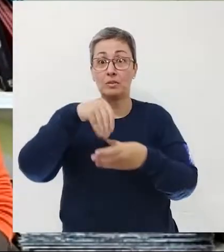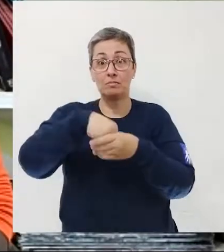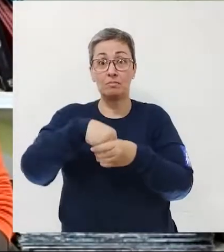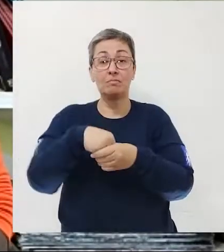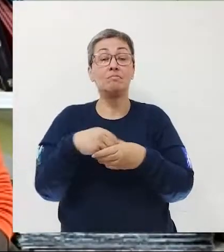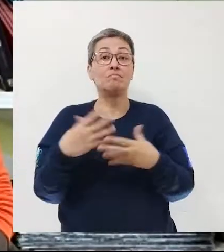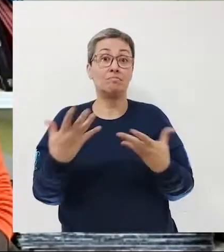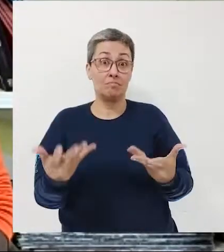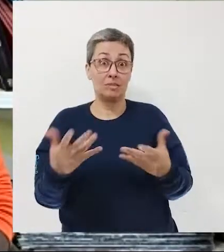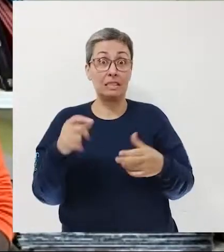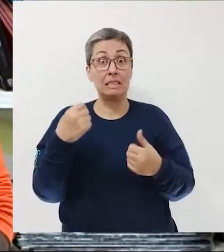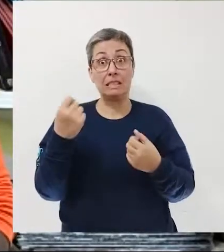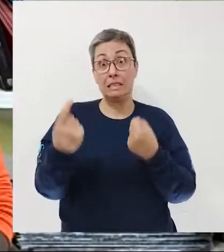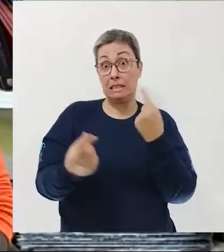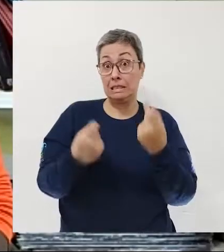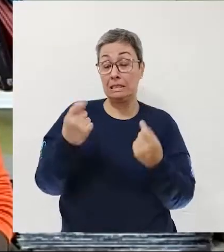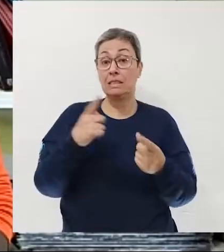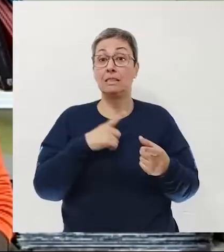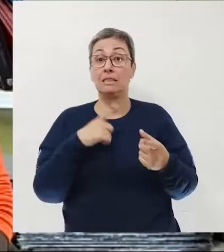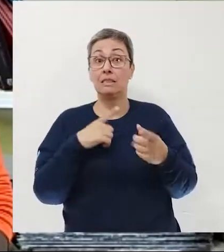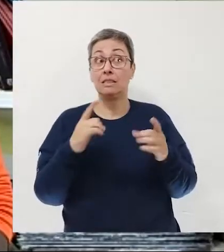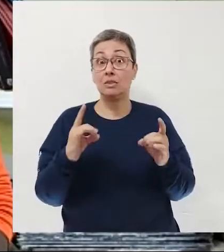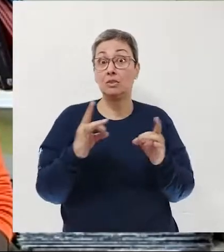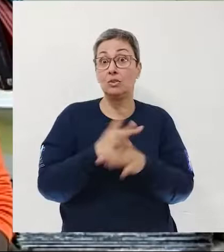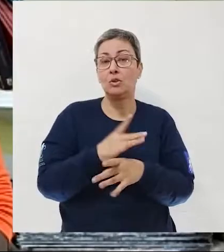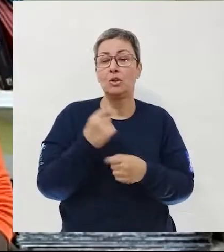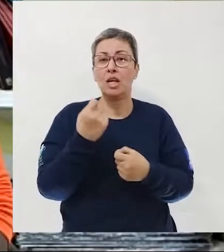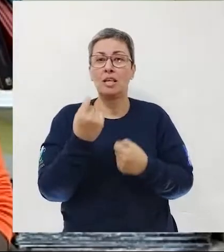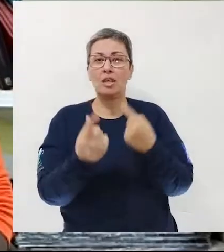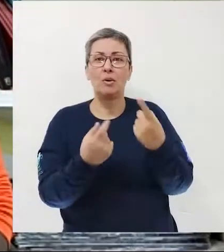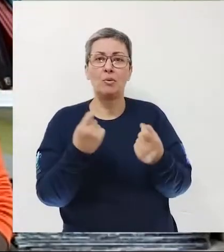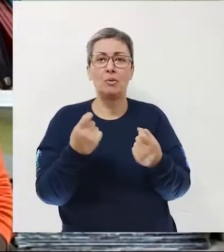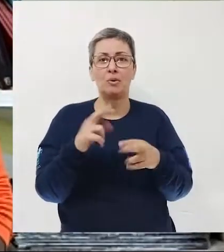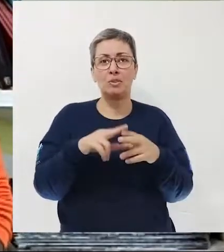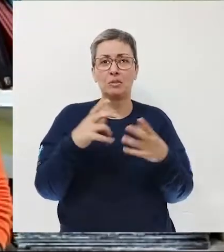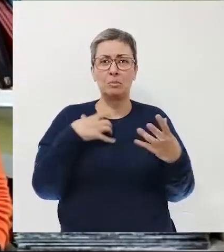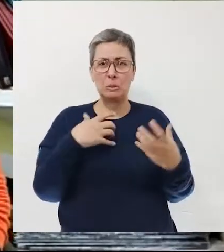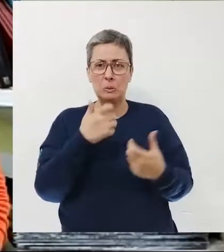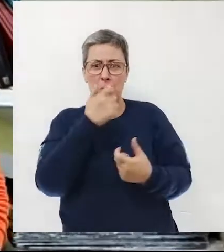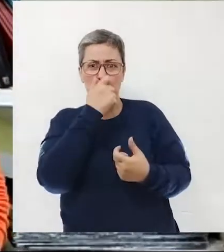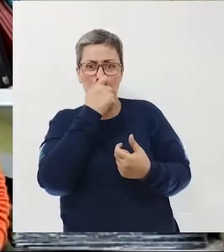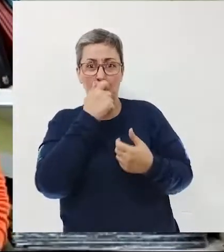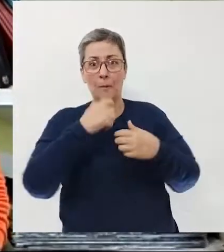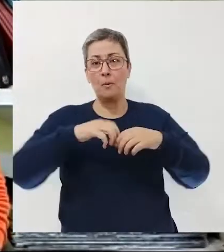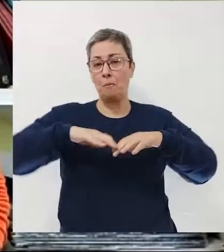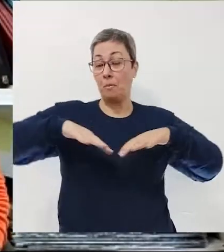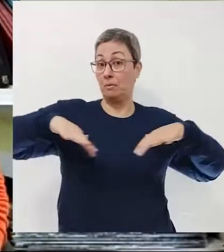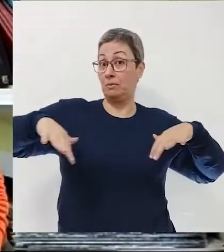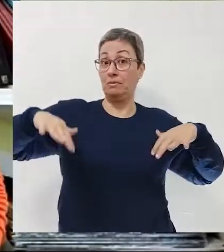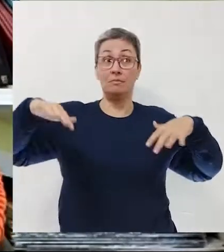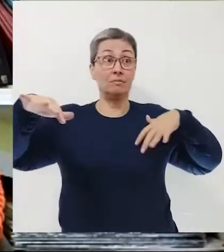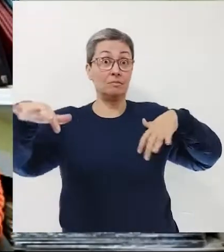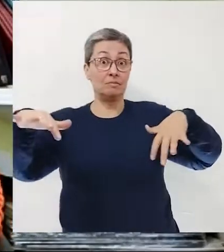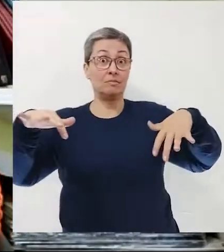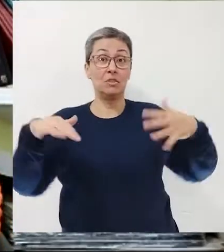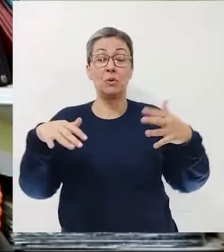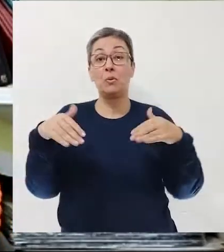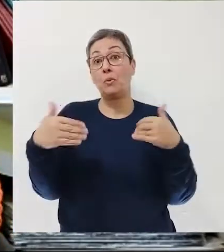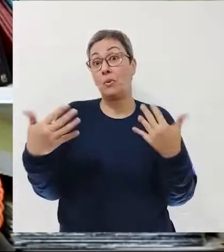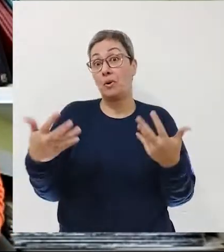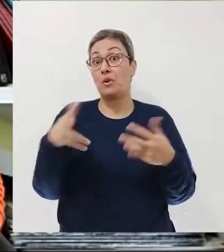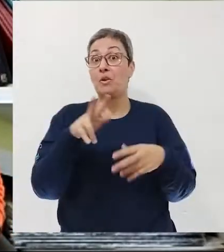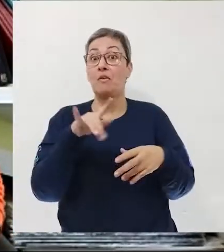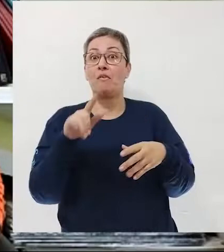espaços. Às vezes, chegamos à conclusão que alguns móveis deixam o ambiente mais espaçoso.